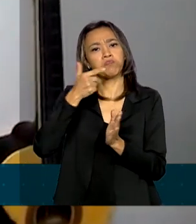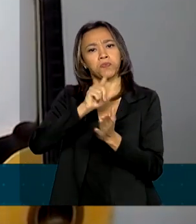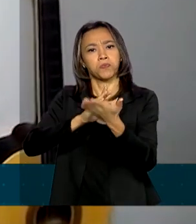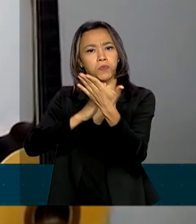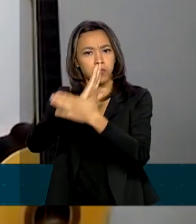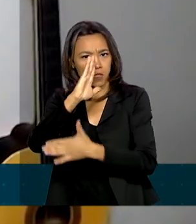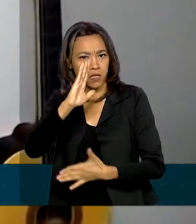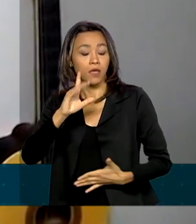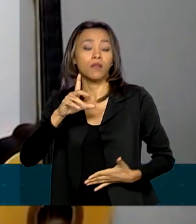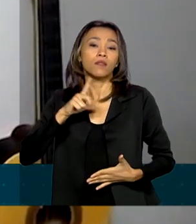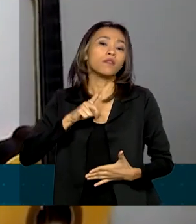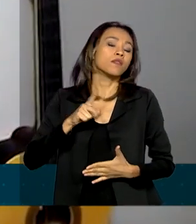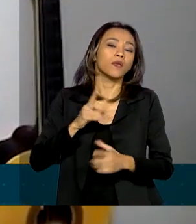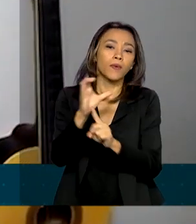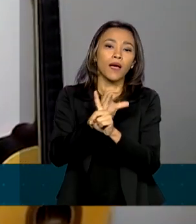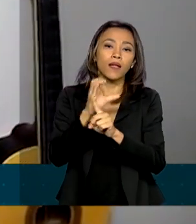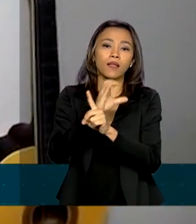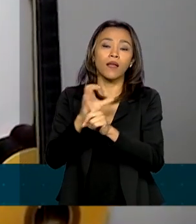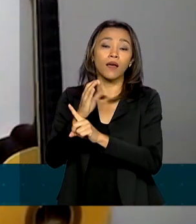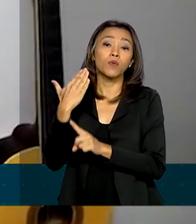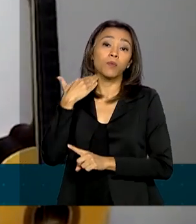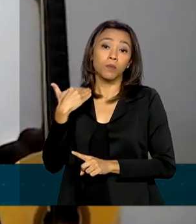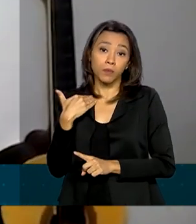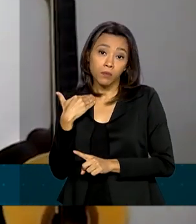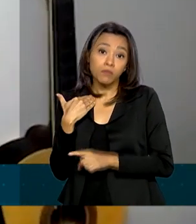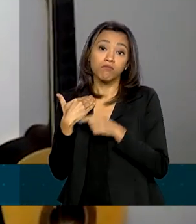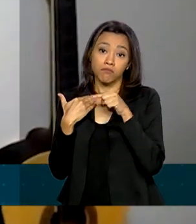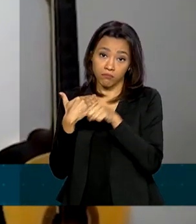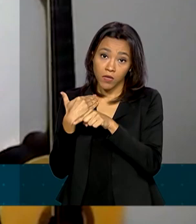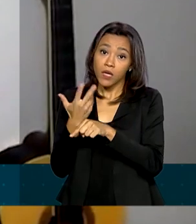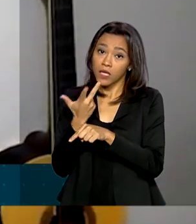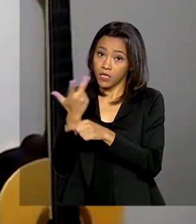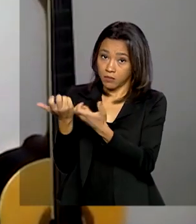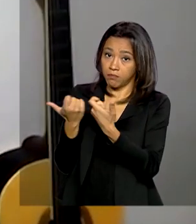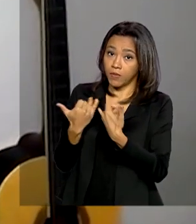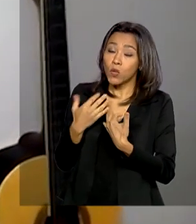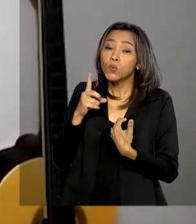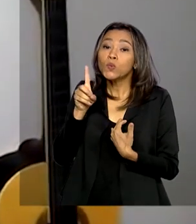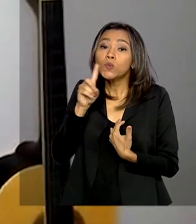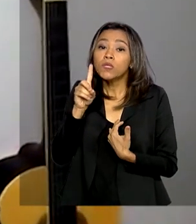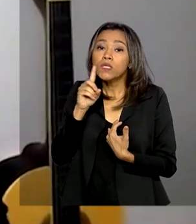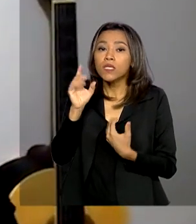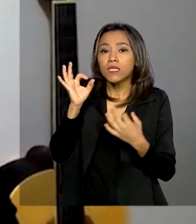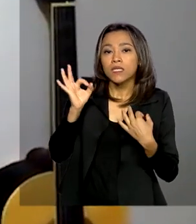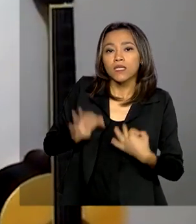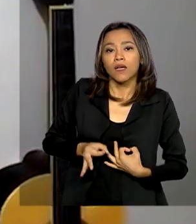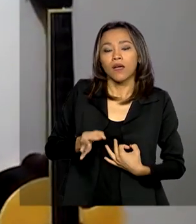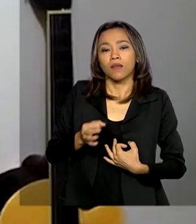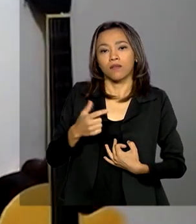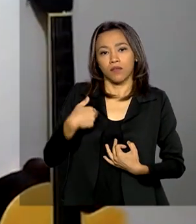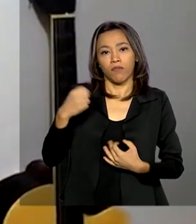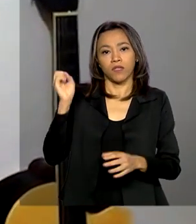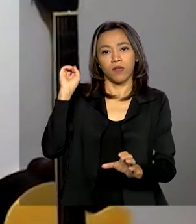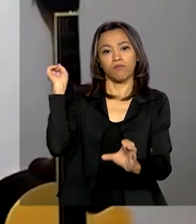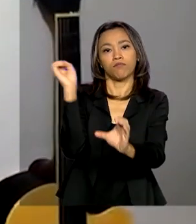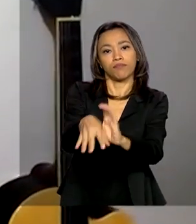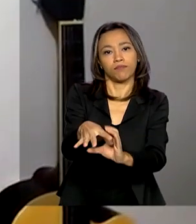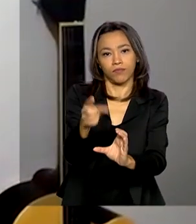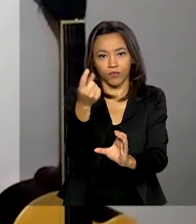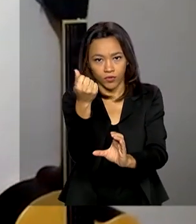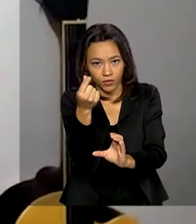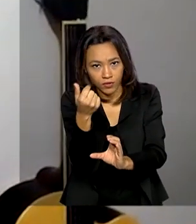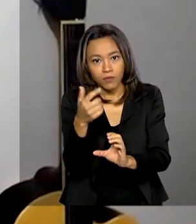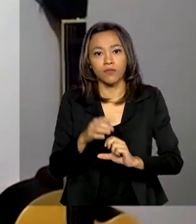E tem um calendário no site da Caixa que fala exatamente a data que vai ser depositada nas contas.